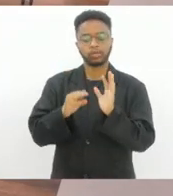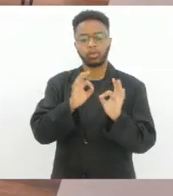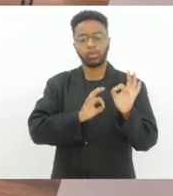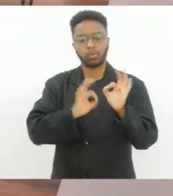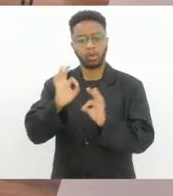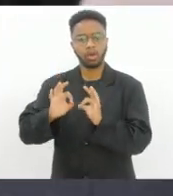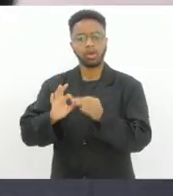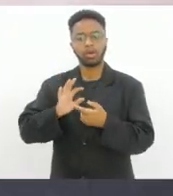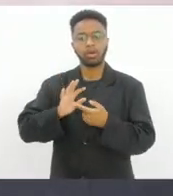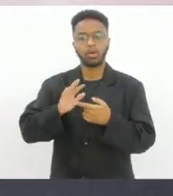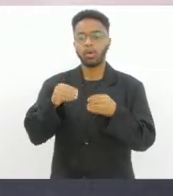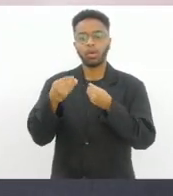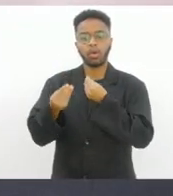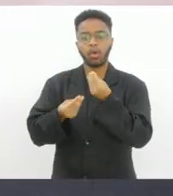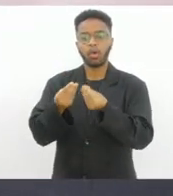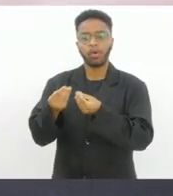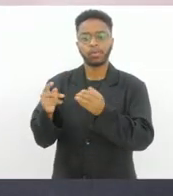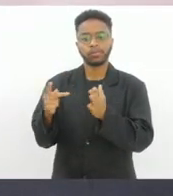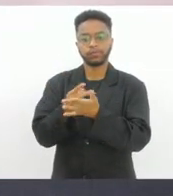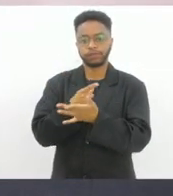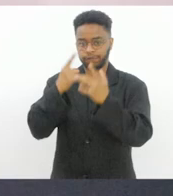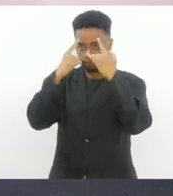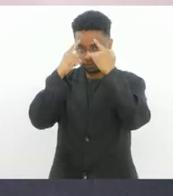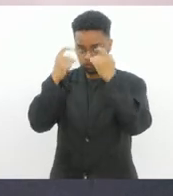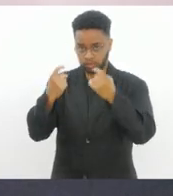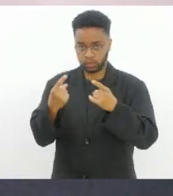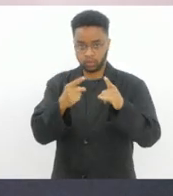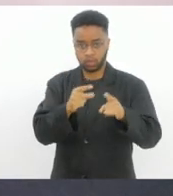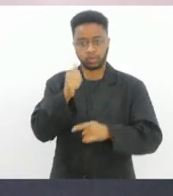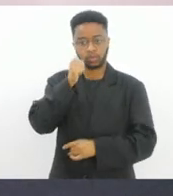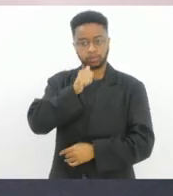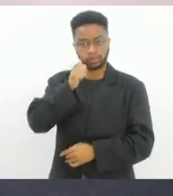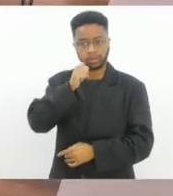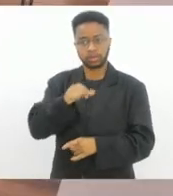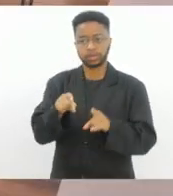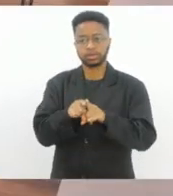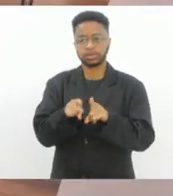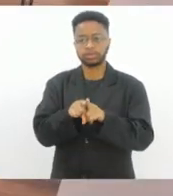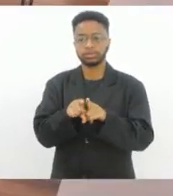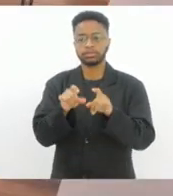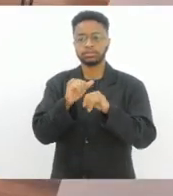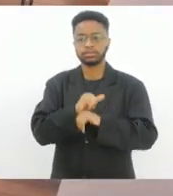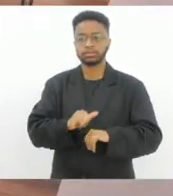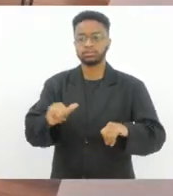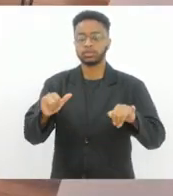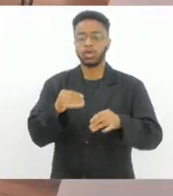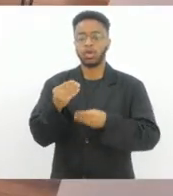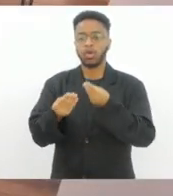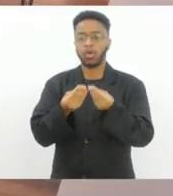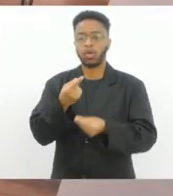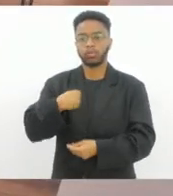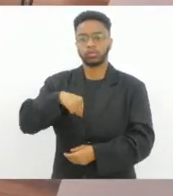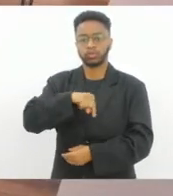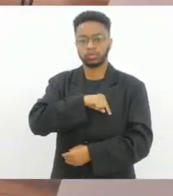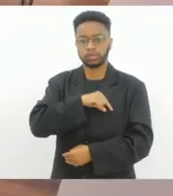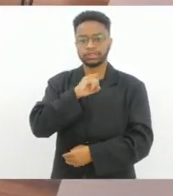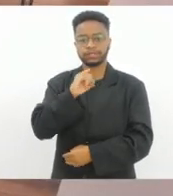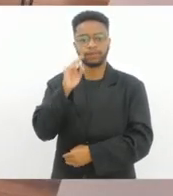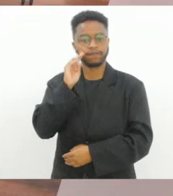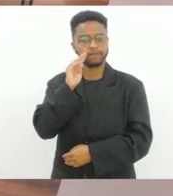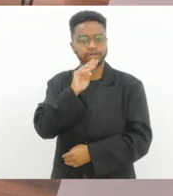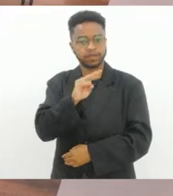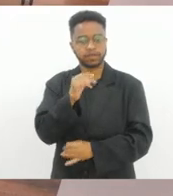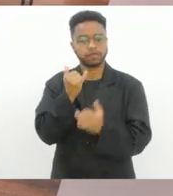o nível dessas violências contra as nossas mulheres e dizer o quanto que nós, quando vemos esses